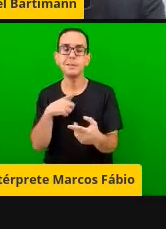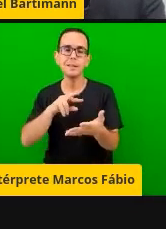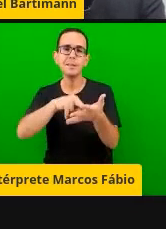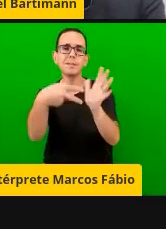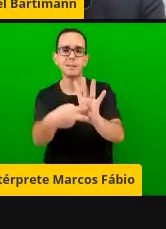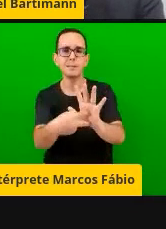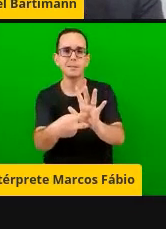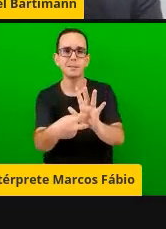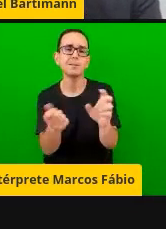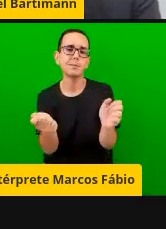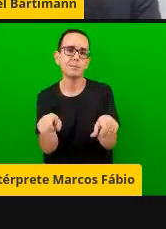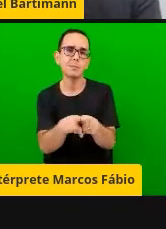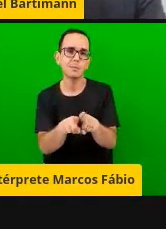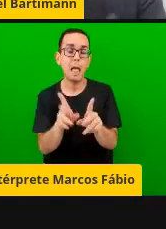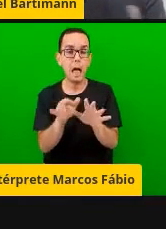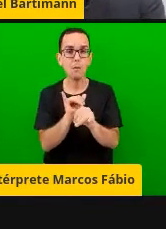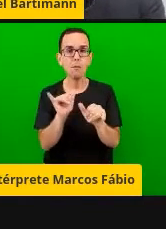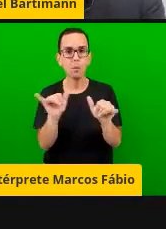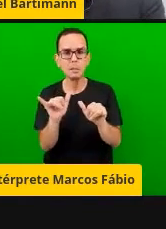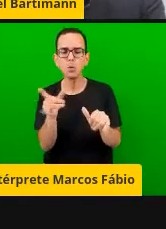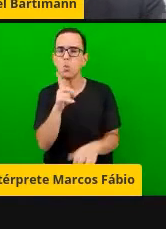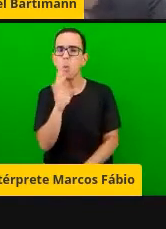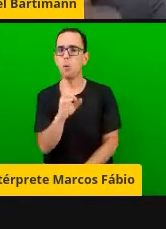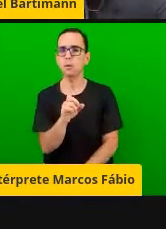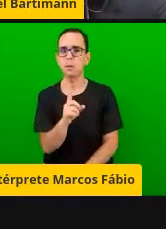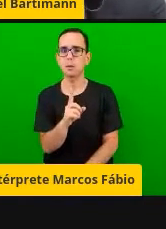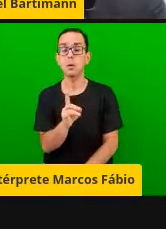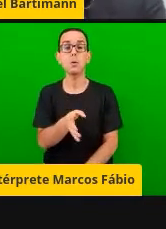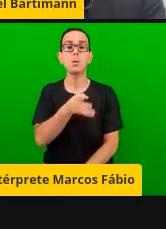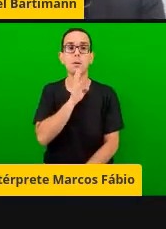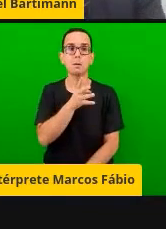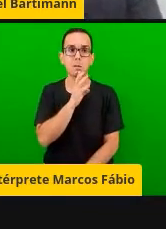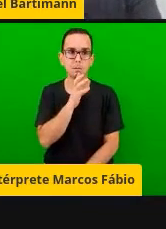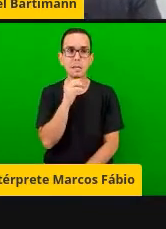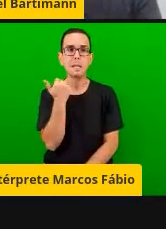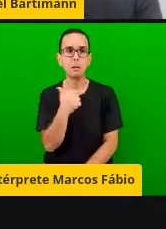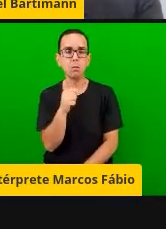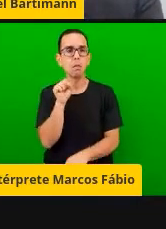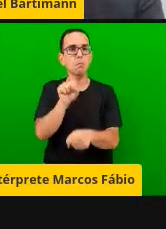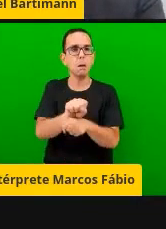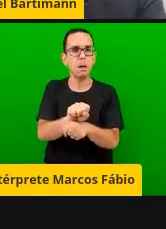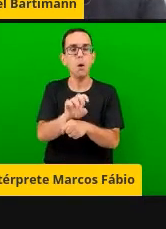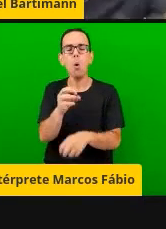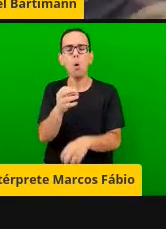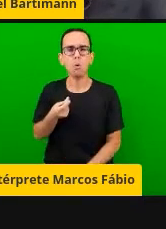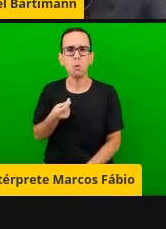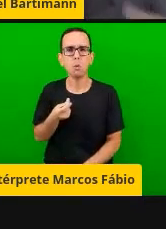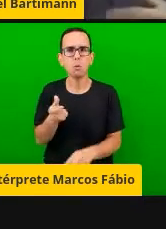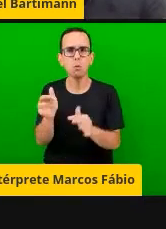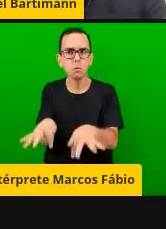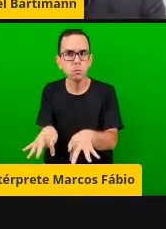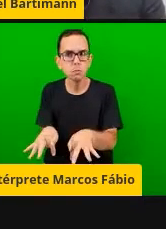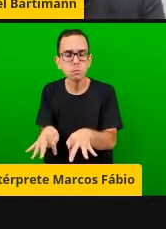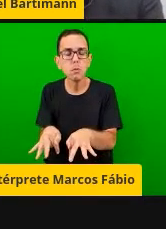é. A informação não é conhecimento. O conhecimento, que não é estático ou finito, se produz